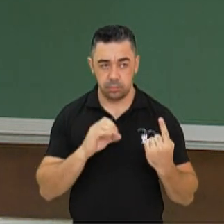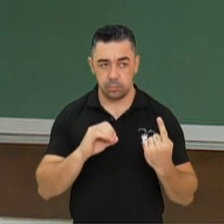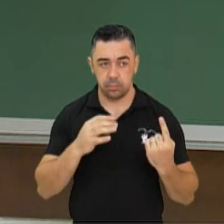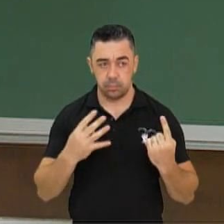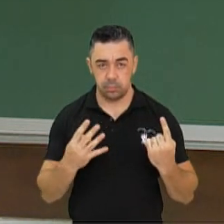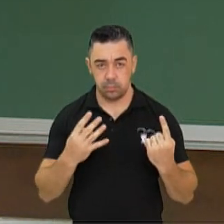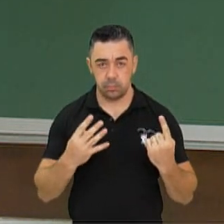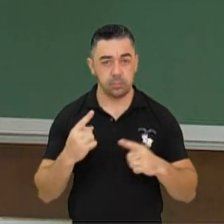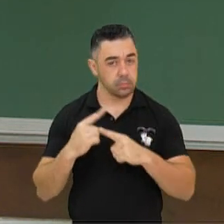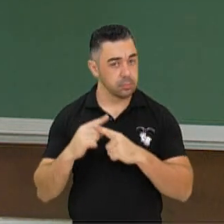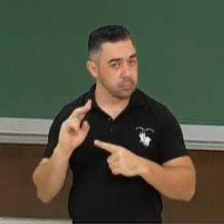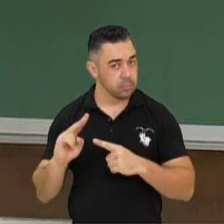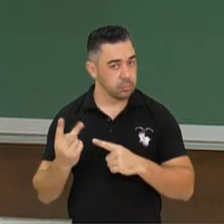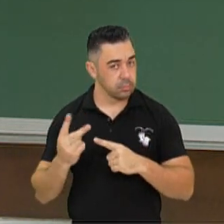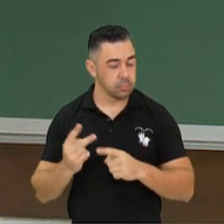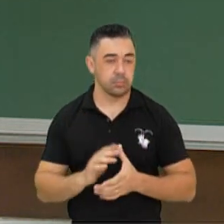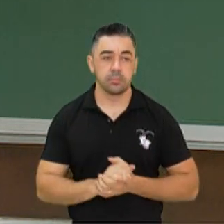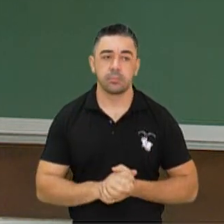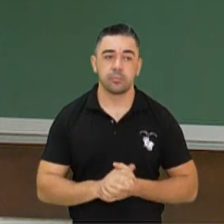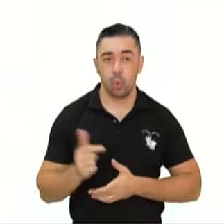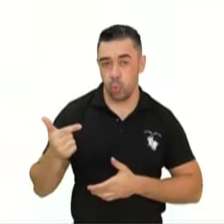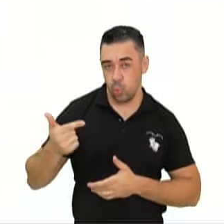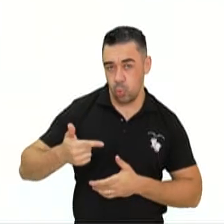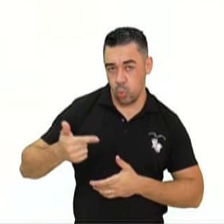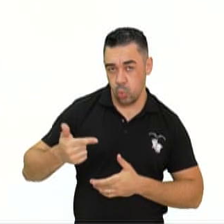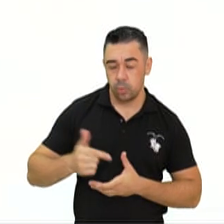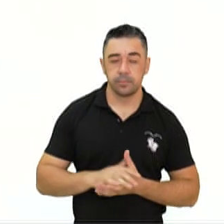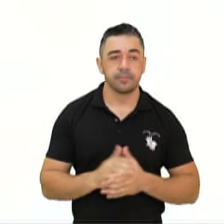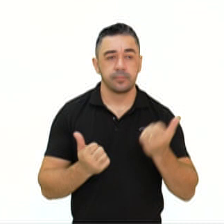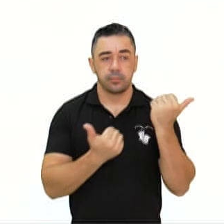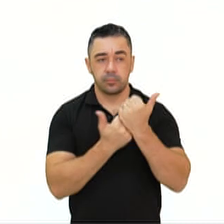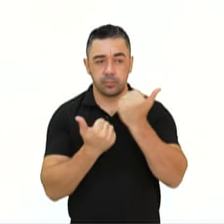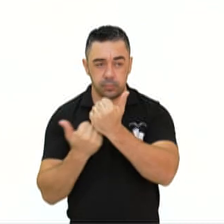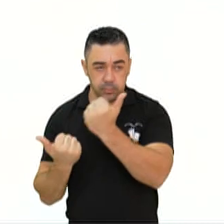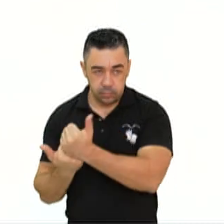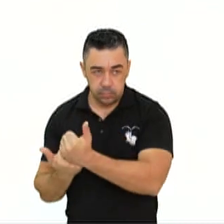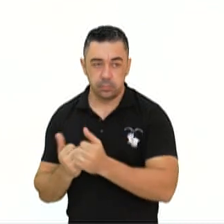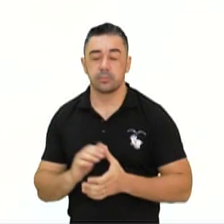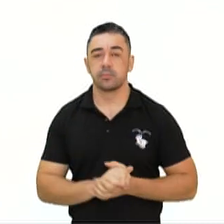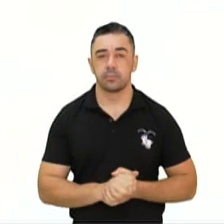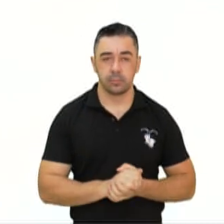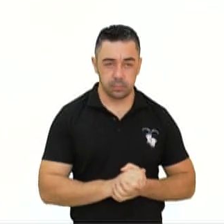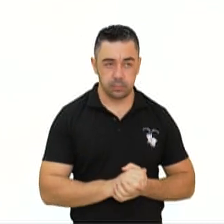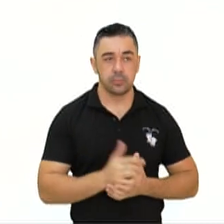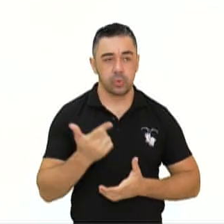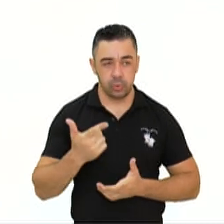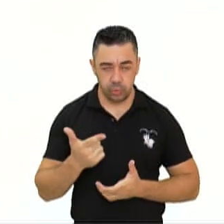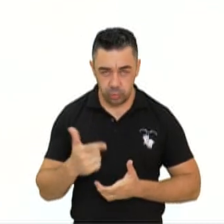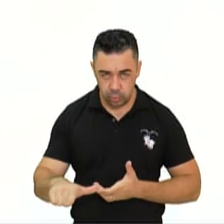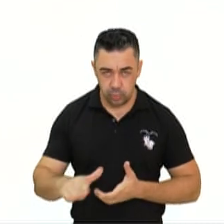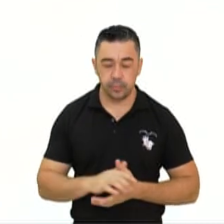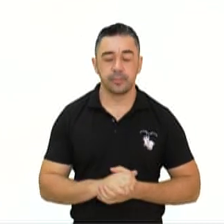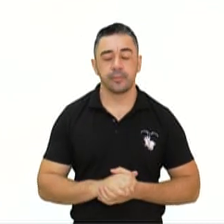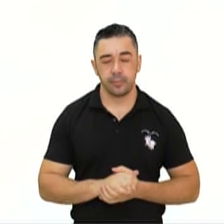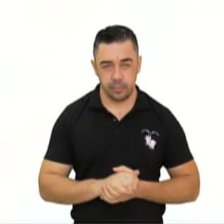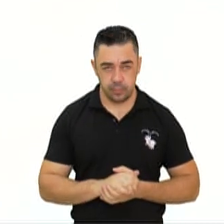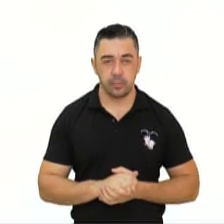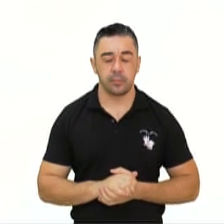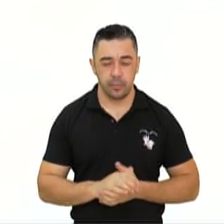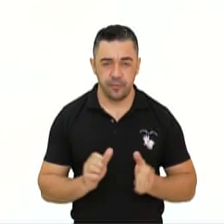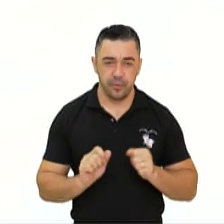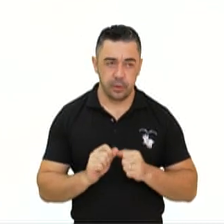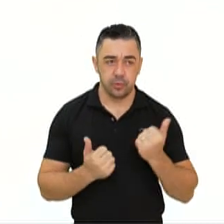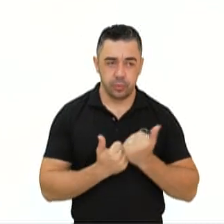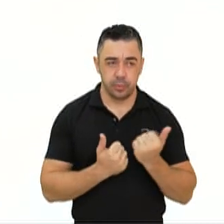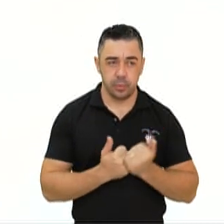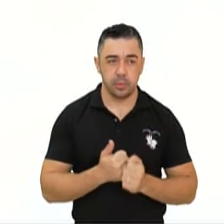113,04 vezes h. O segundo volume, eu vou substituir também o π por 3,14, o raio por 8, porque é